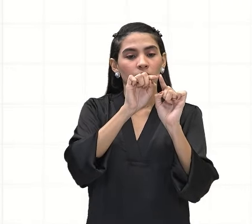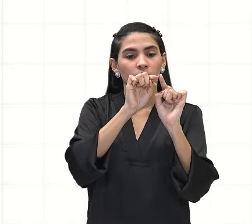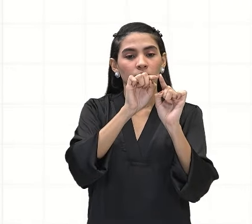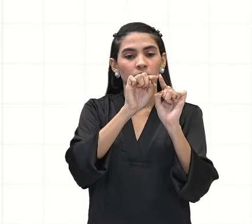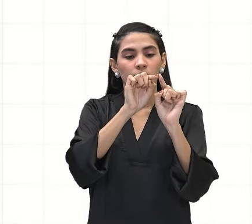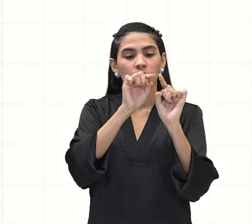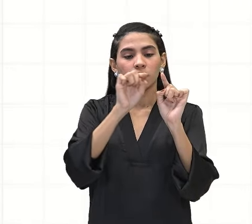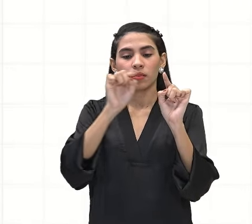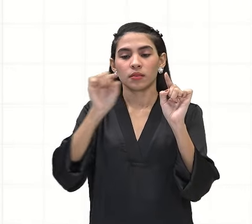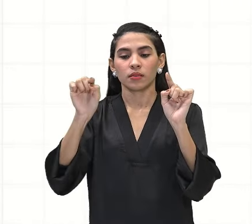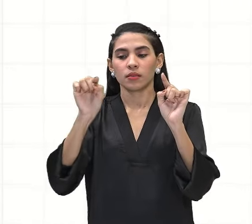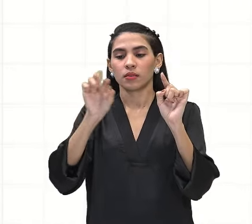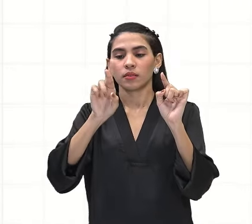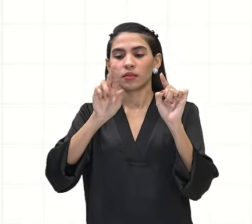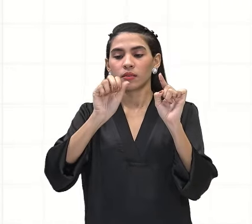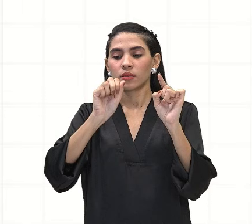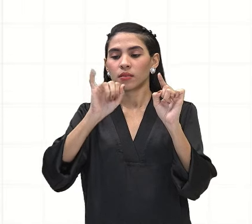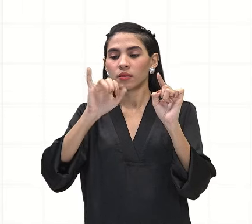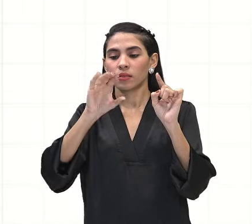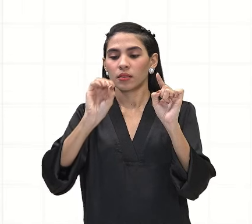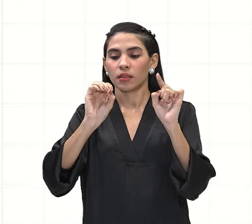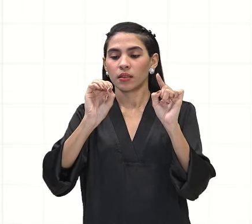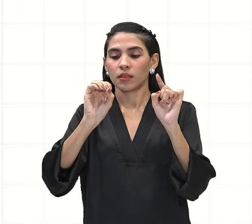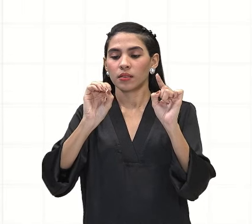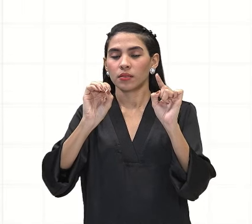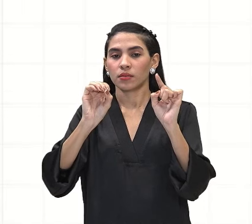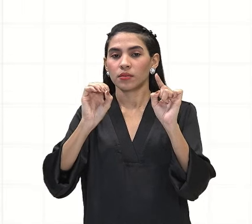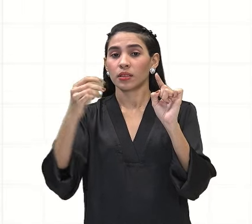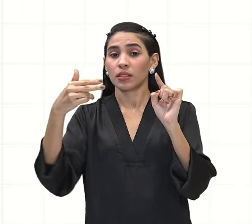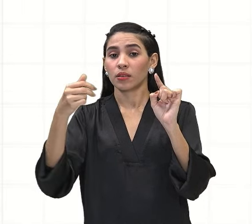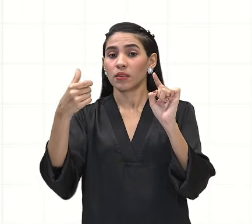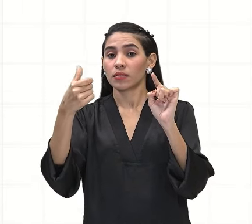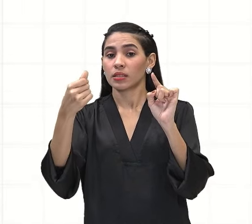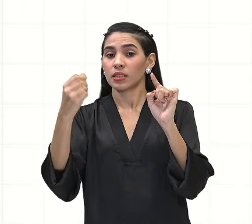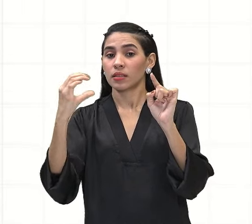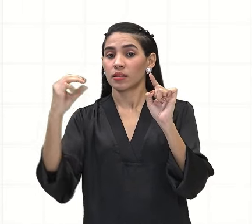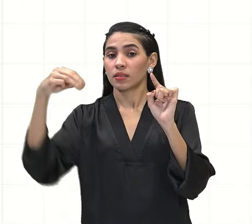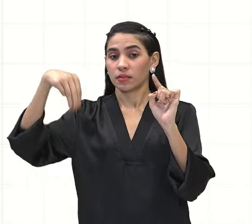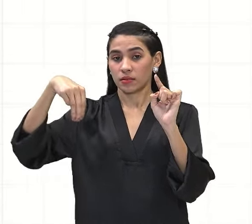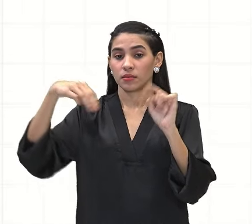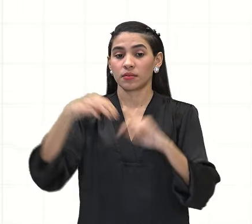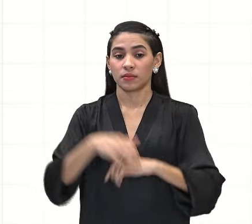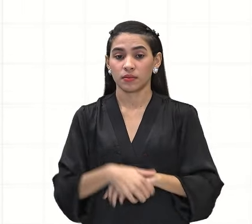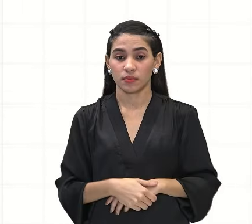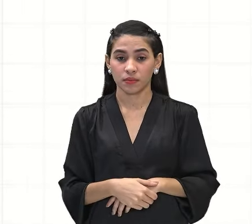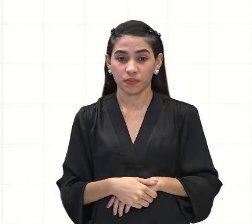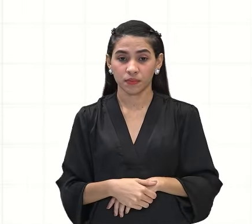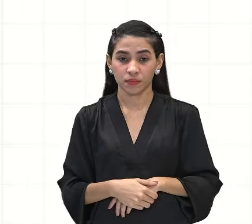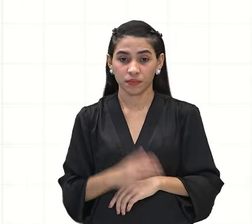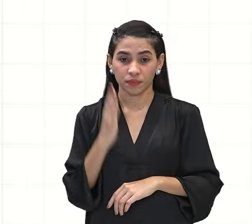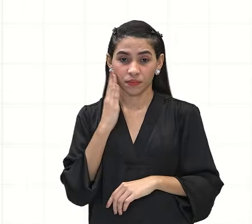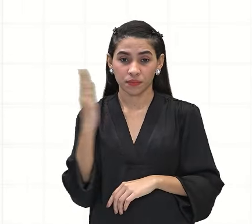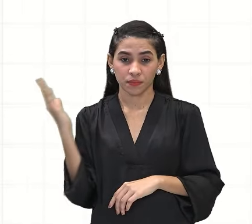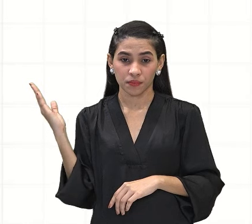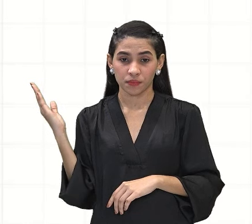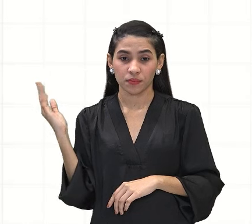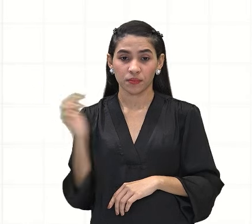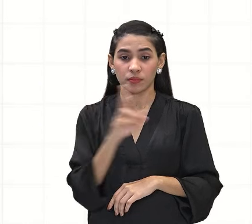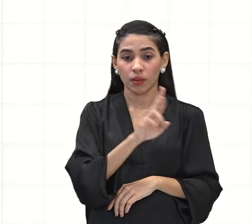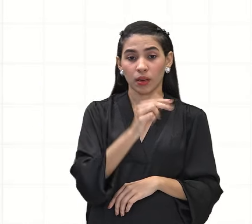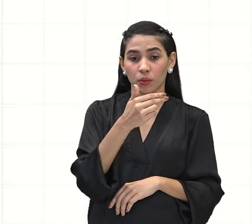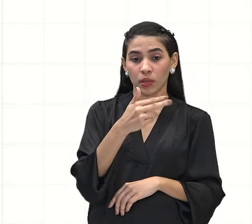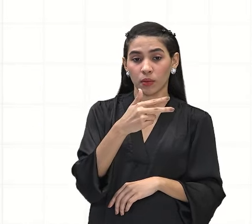o raio é igual a 6 cm né Isso é que a situação está